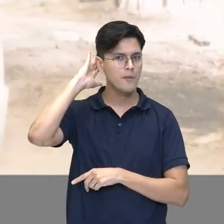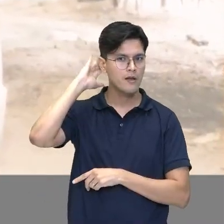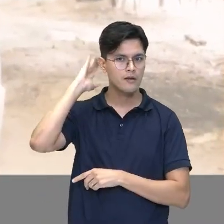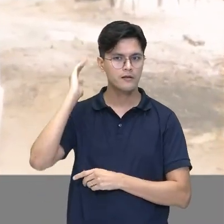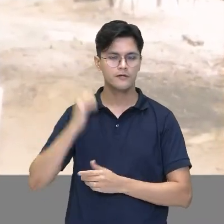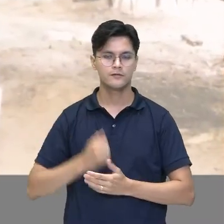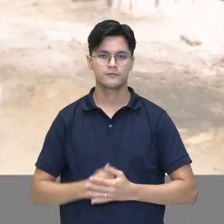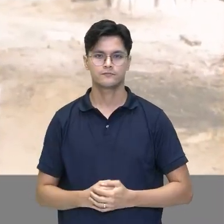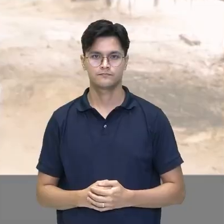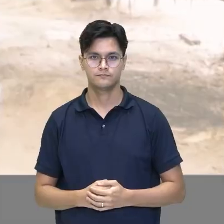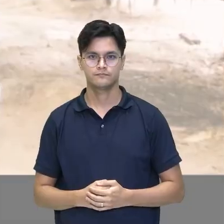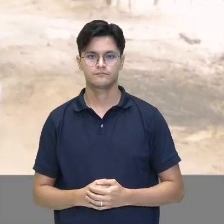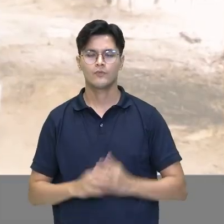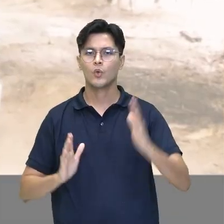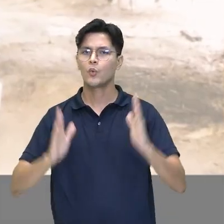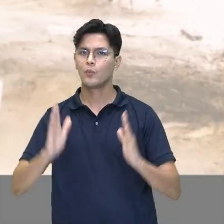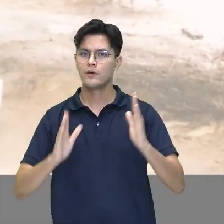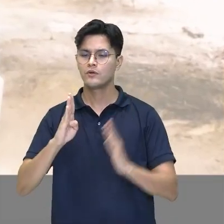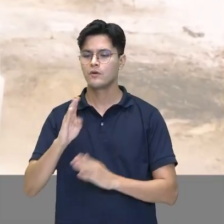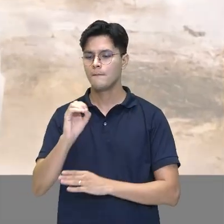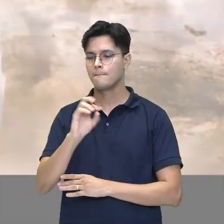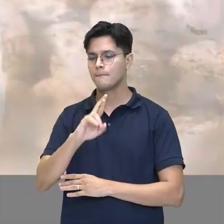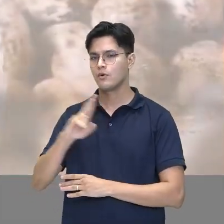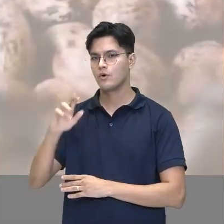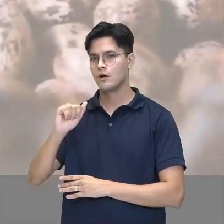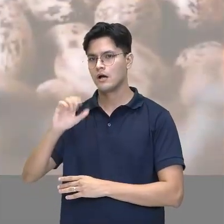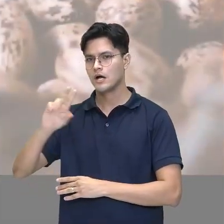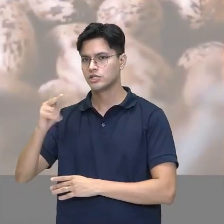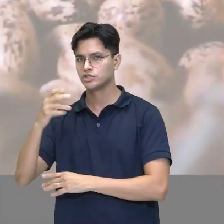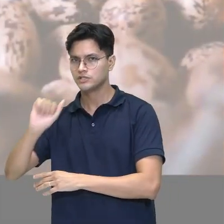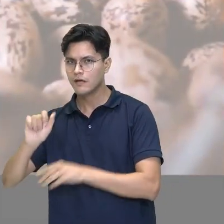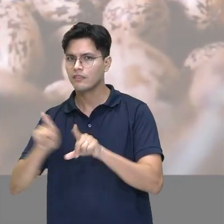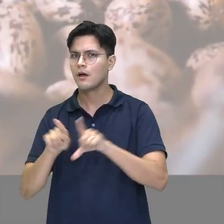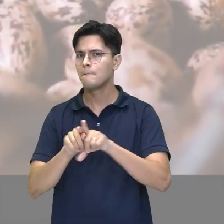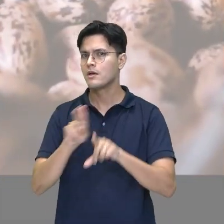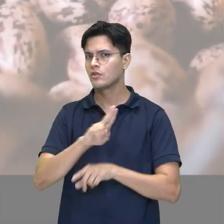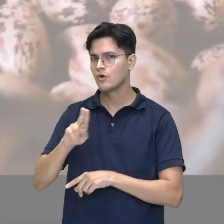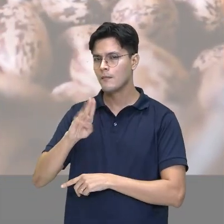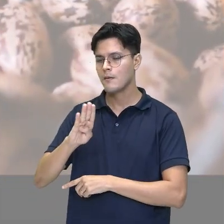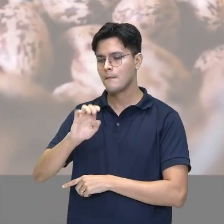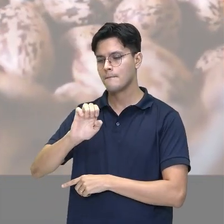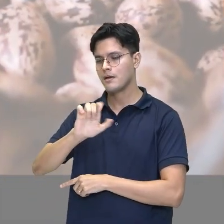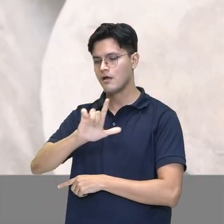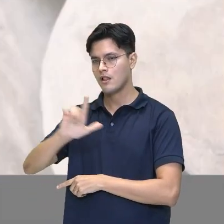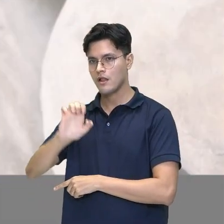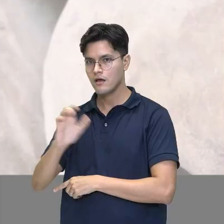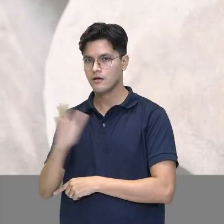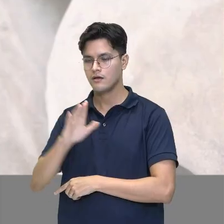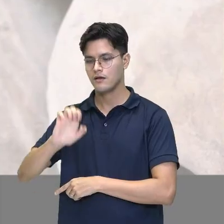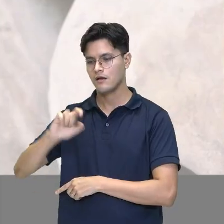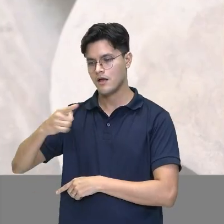o período da borracha é chamado de Belle Époque, porque trouxe a Manaus um expressivo crescimento,